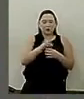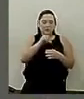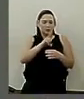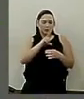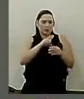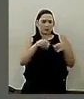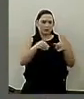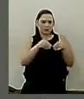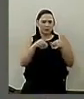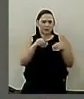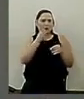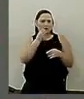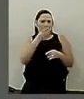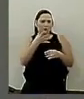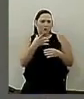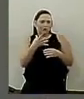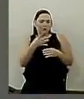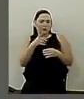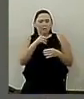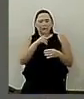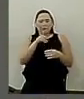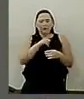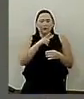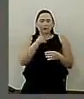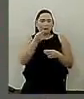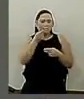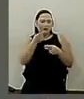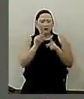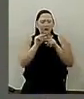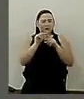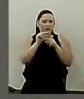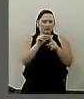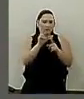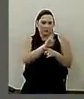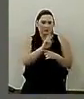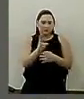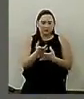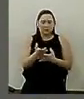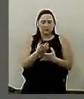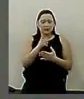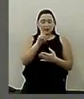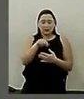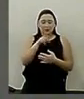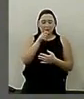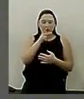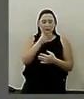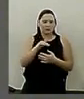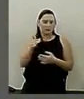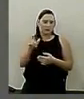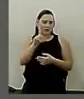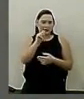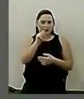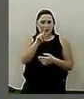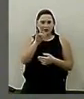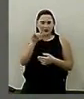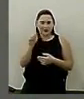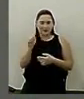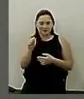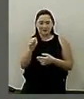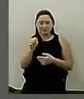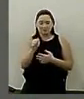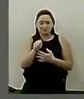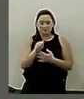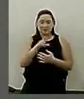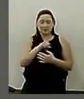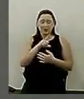fértil, que por causa disso acabou também trazendo para o Mar da Galileia esse nome. Um outro nome que